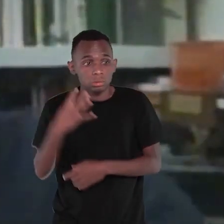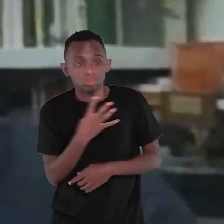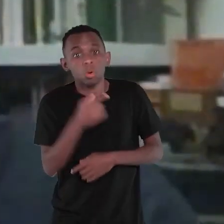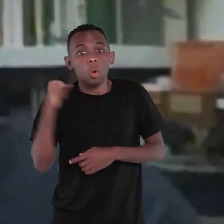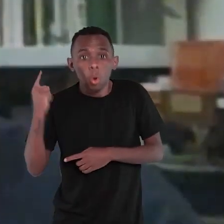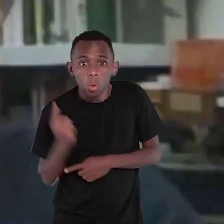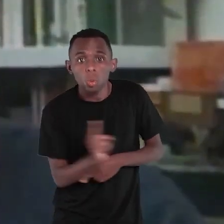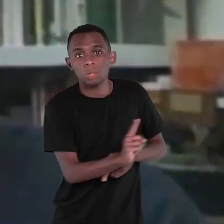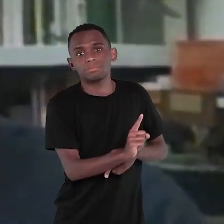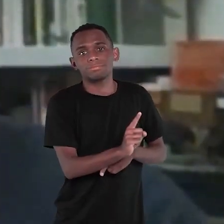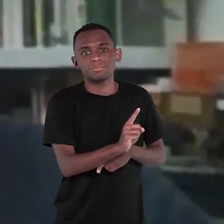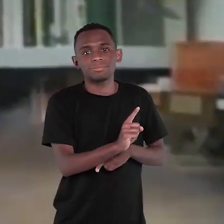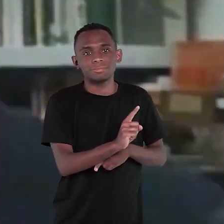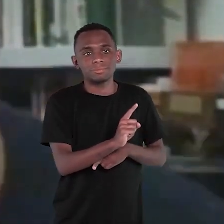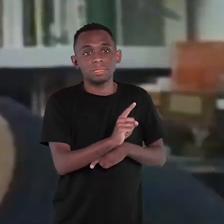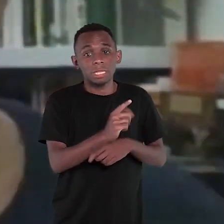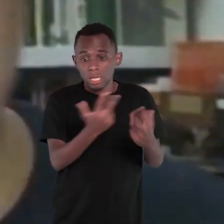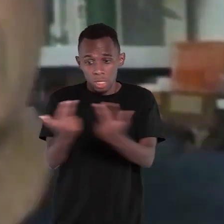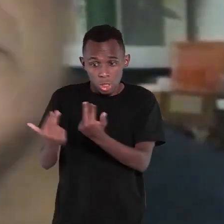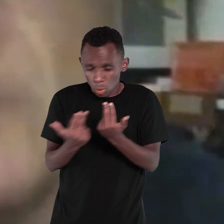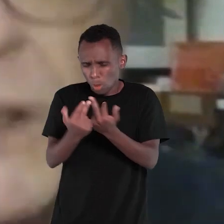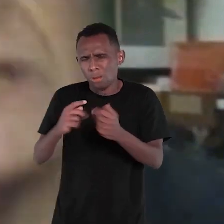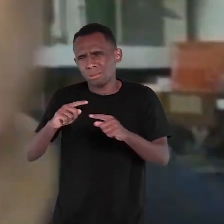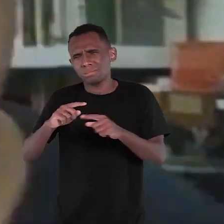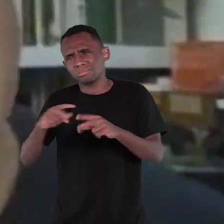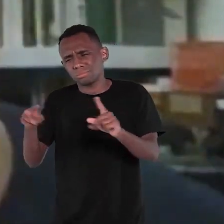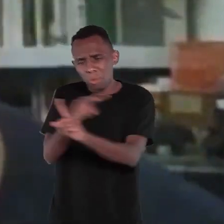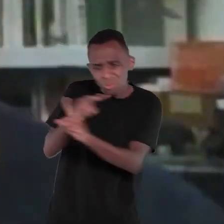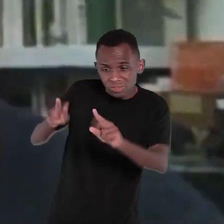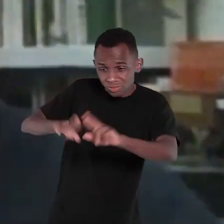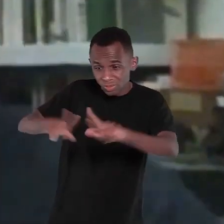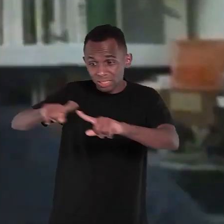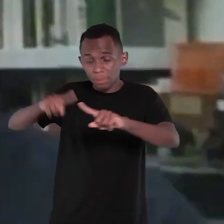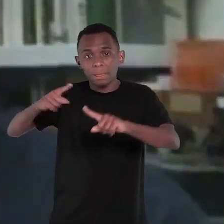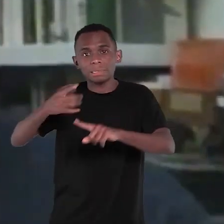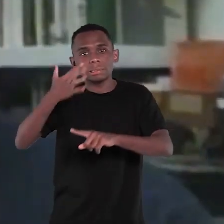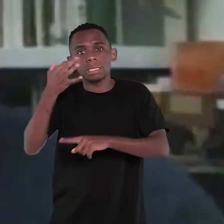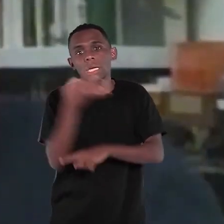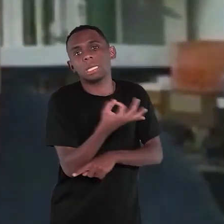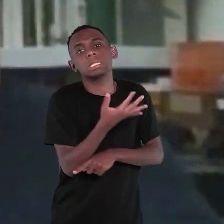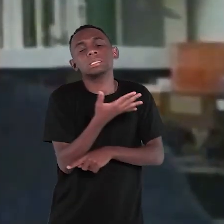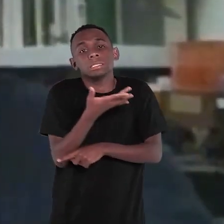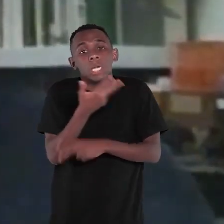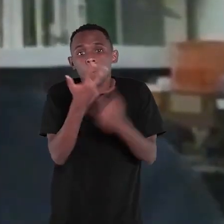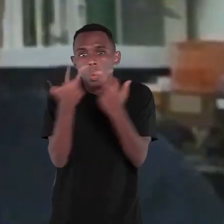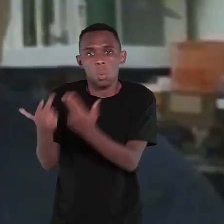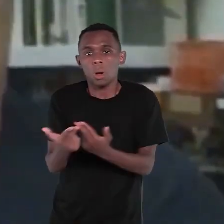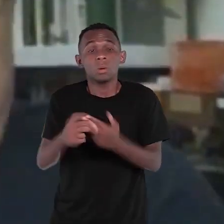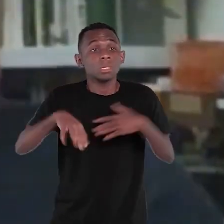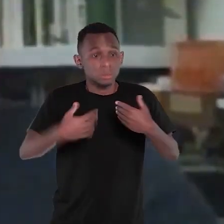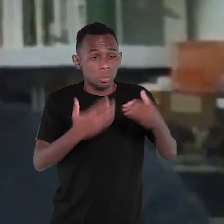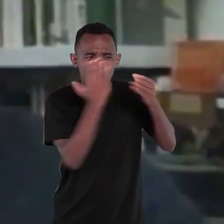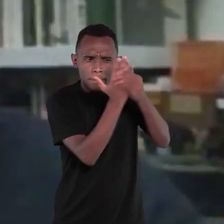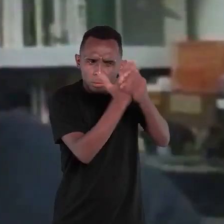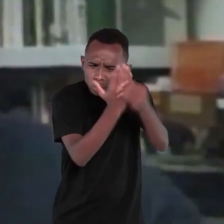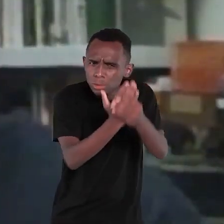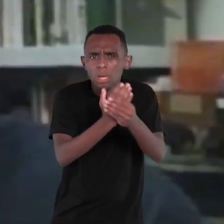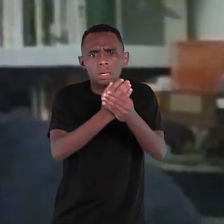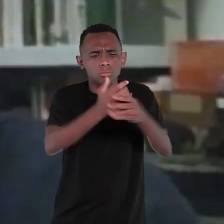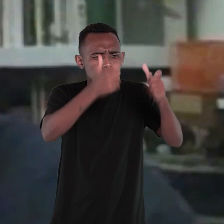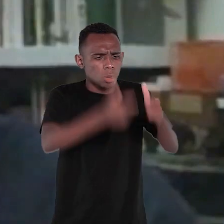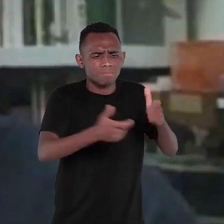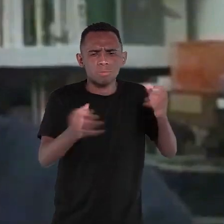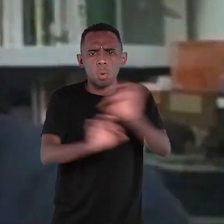que têm interesses iguais, embora possam ter visões diferentes, né? Então, a biblioteca é um espaço ótimo para você